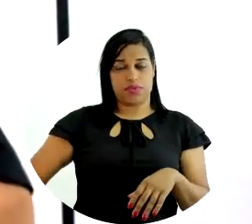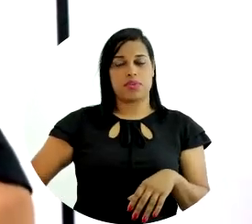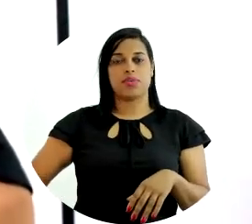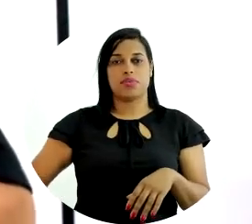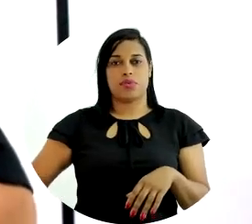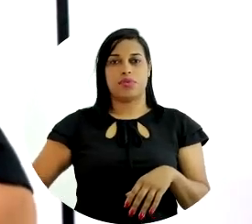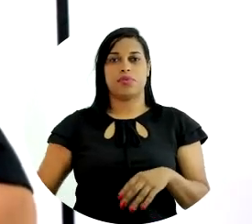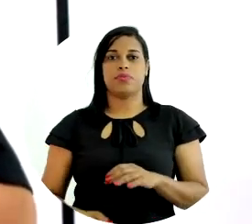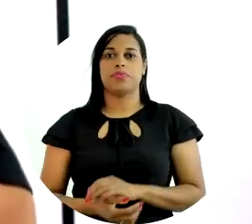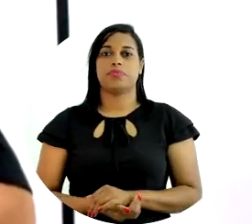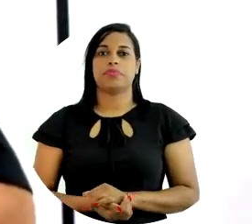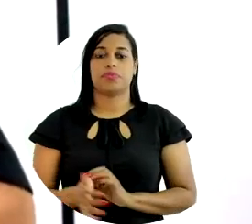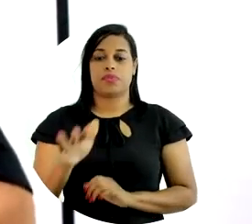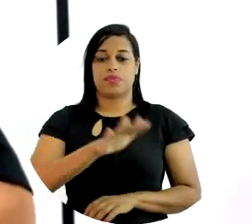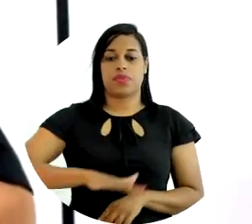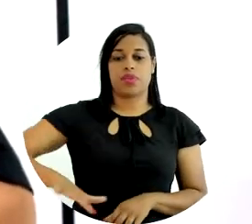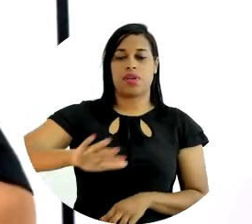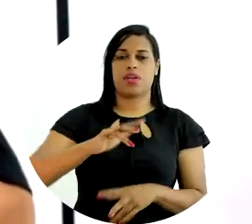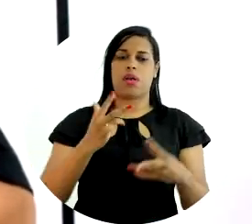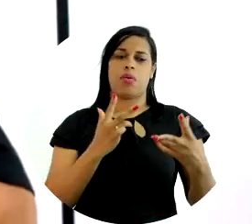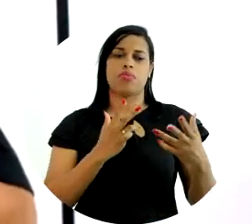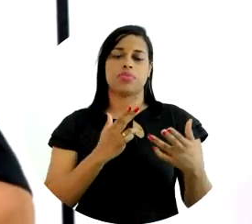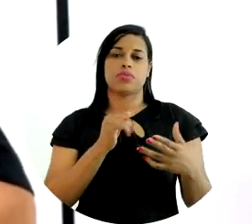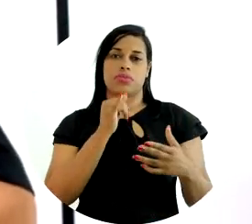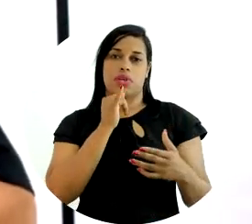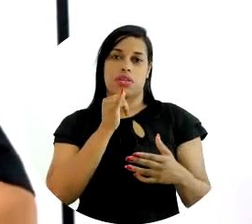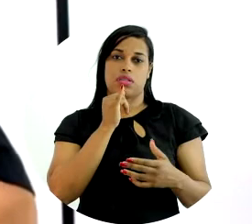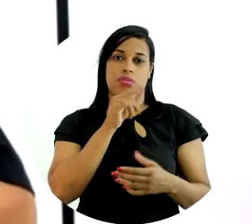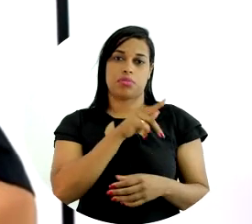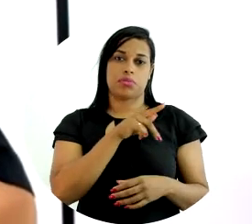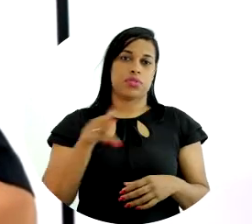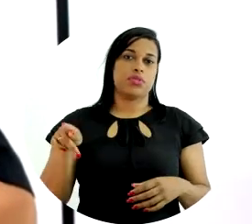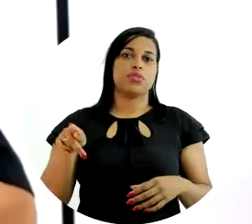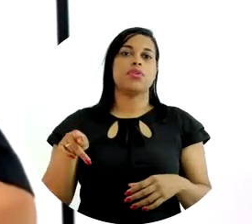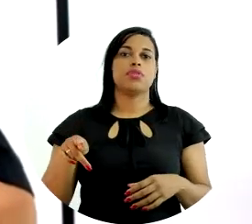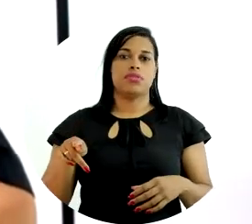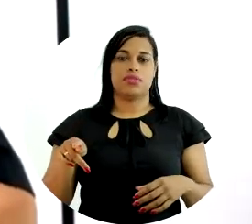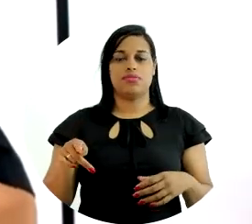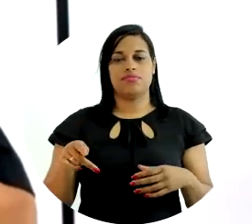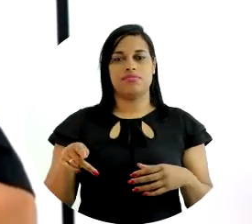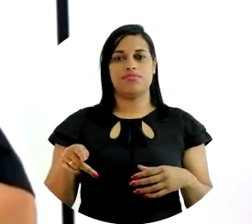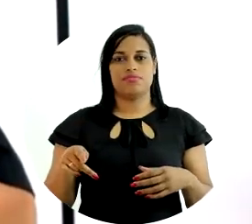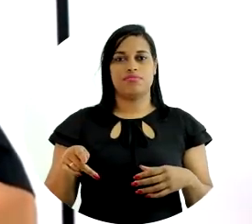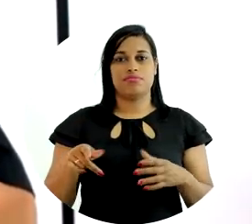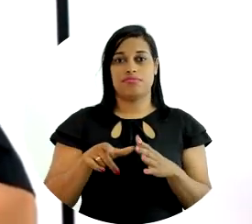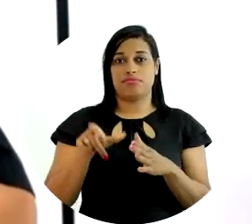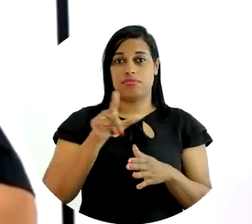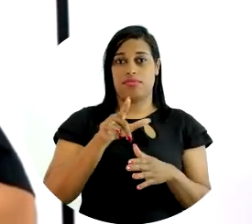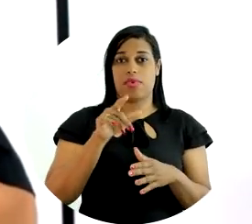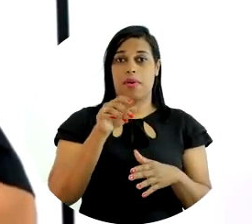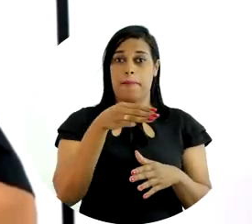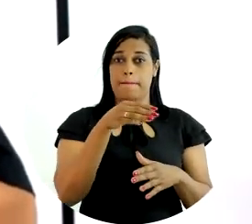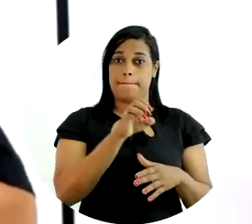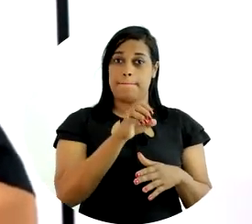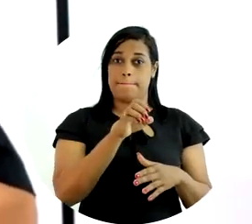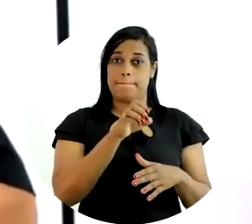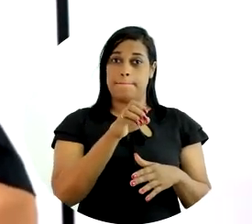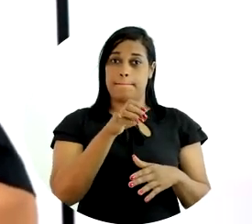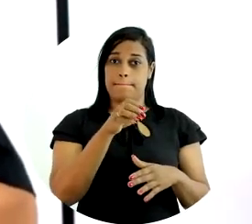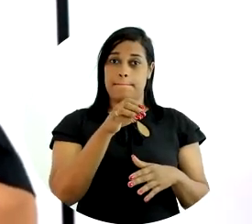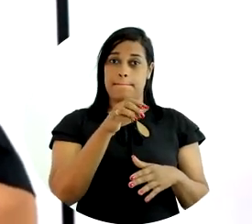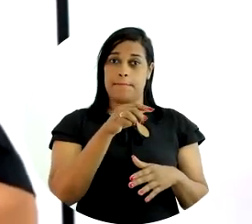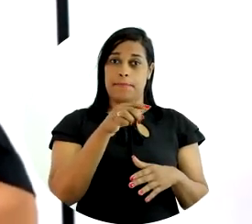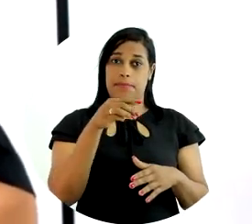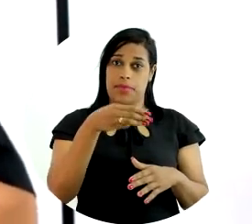é é um cargo que hoje é semelhante ao proferir o presidente da república não chegou aqui no brasil